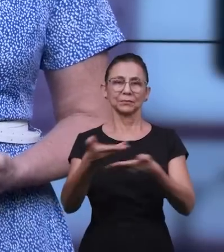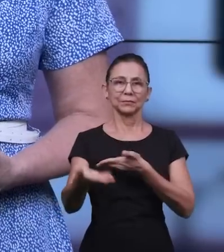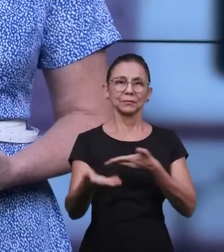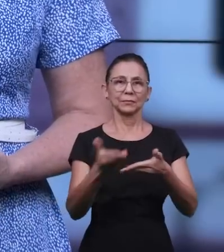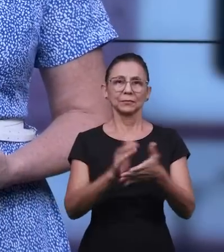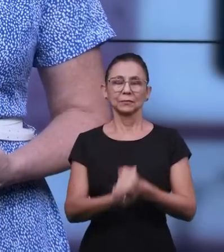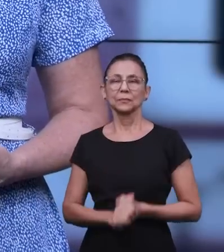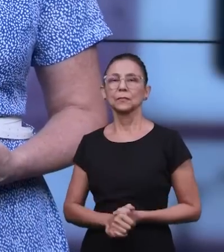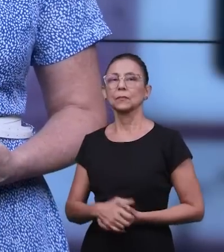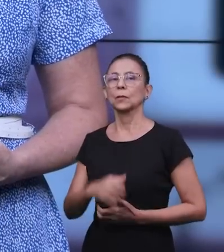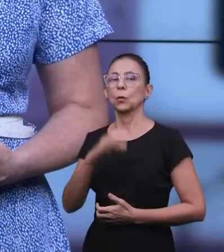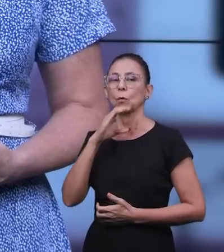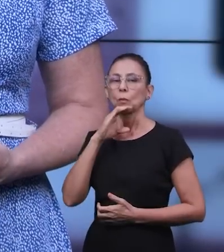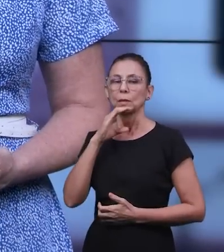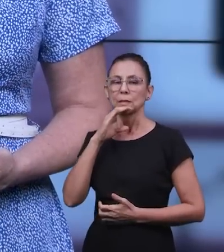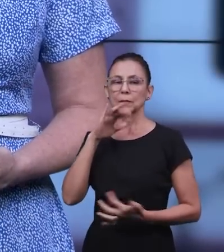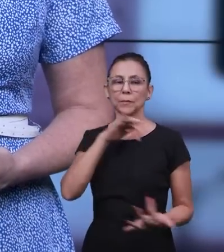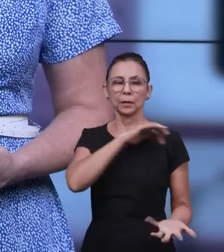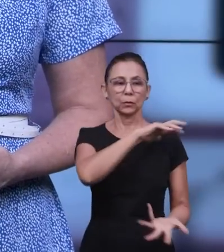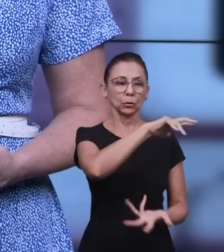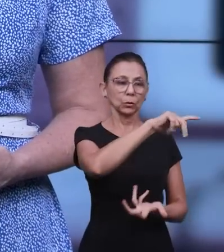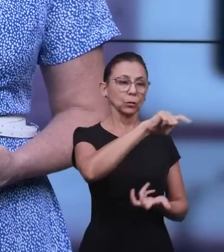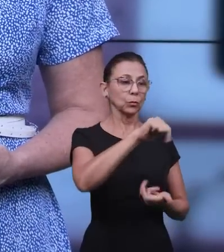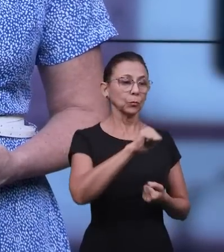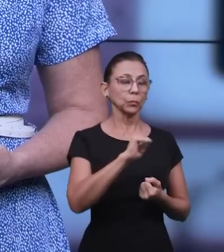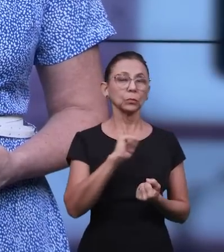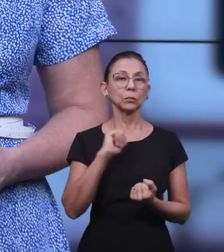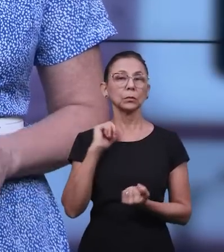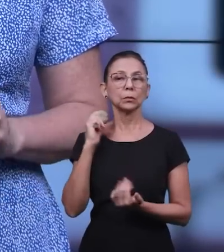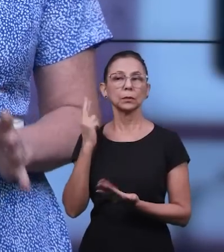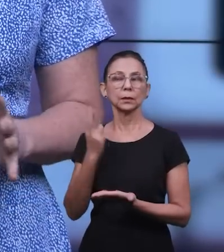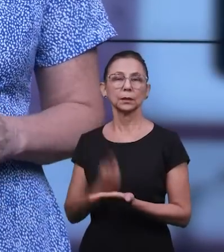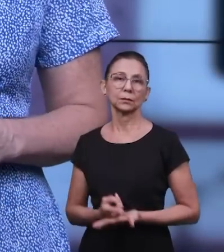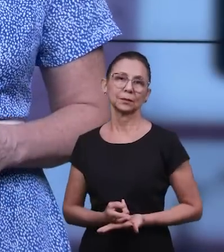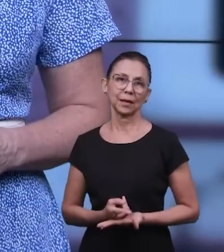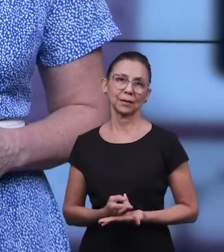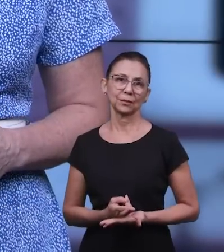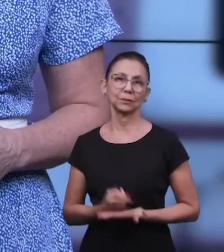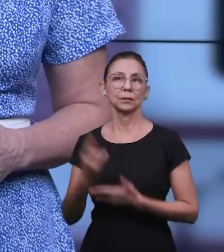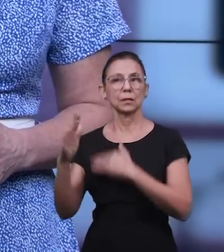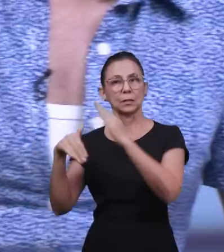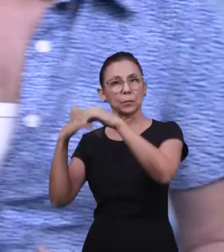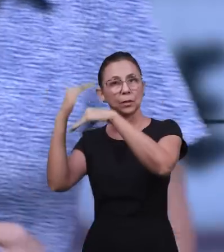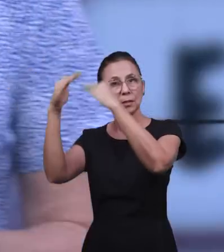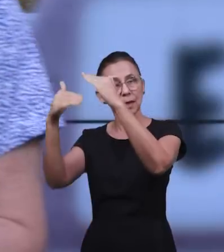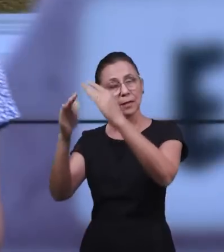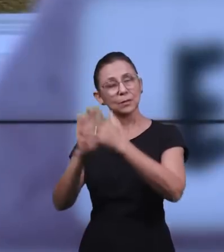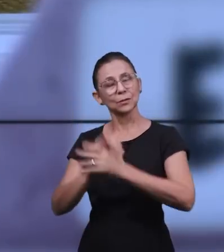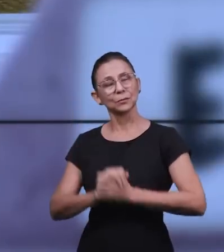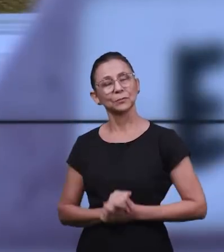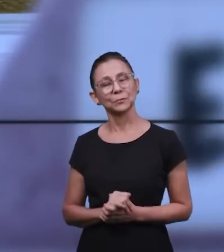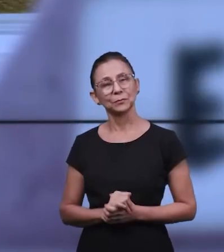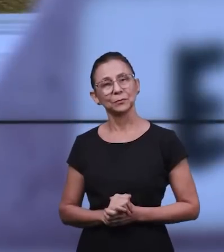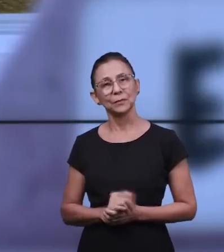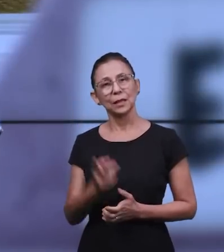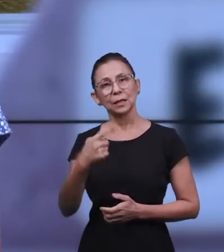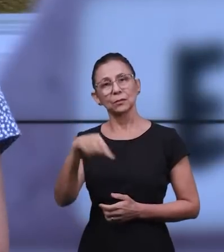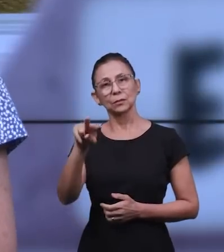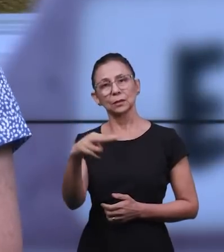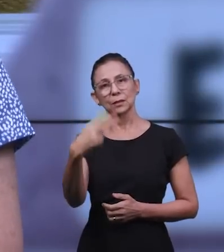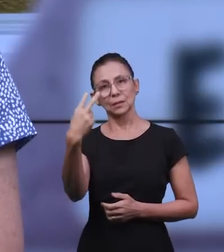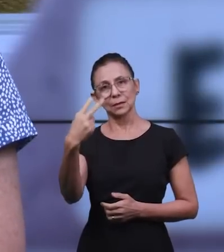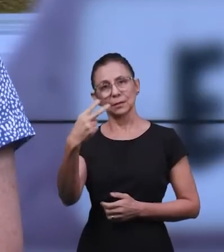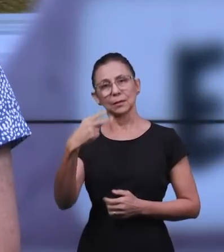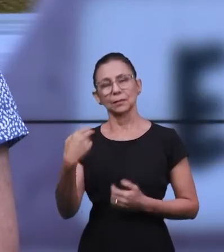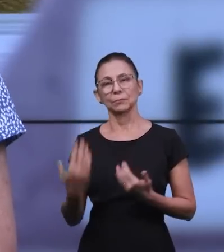e seu conhecimento de mundo resultam como produtos deste processo. Irmãos e queridos